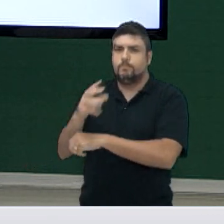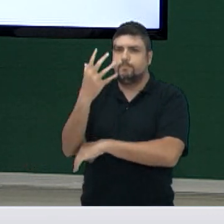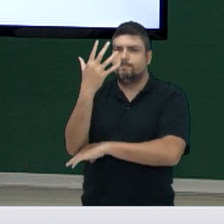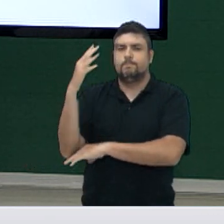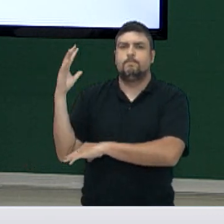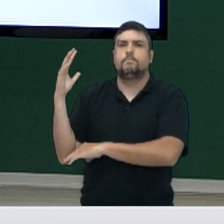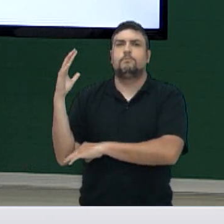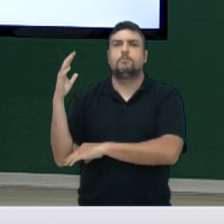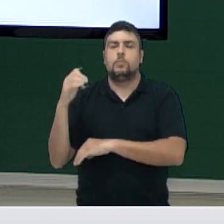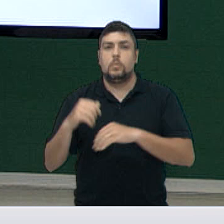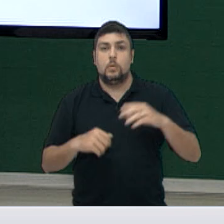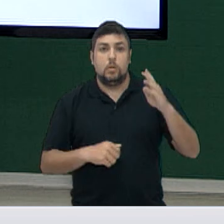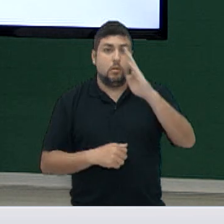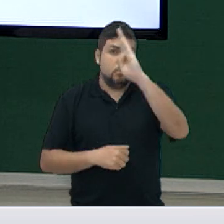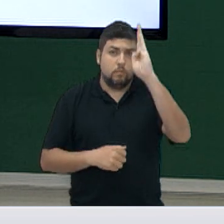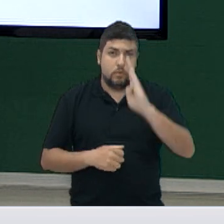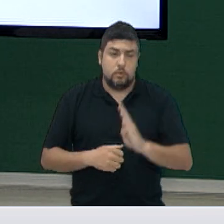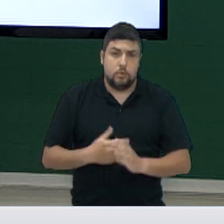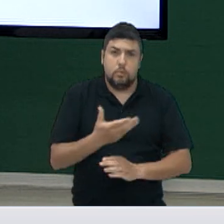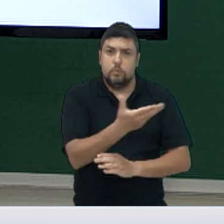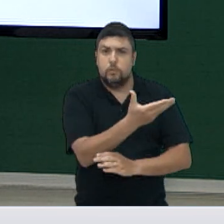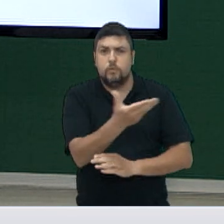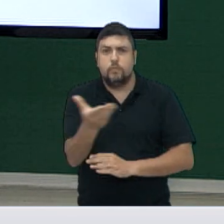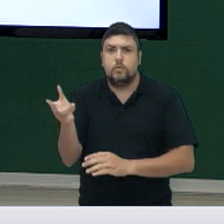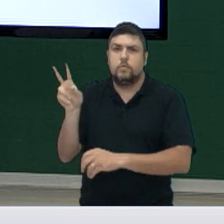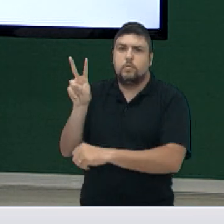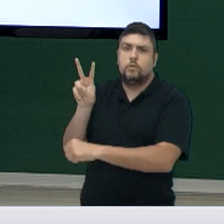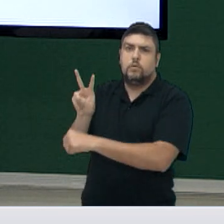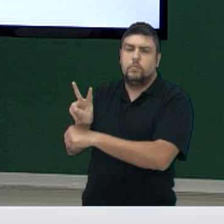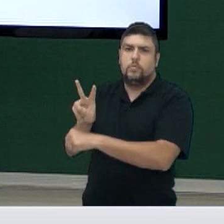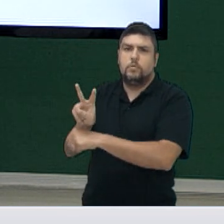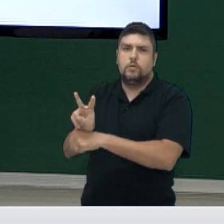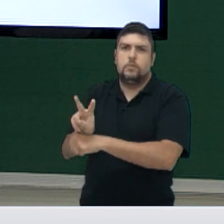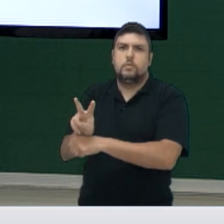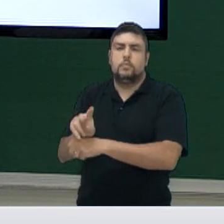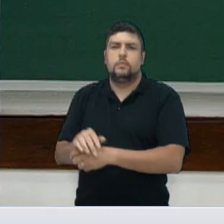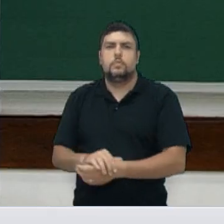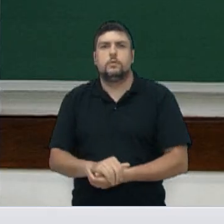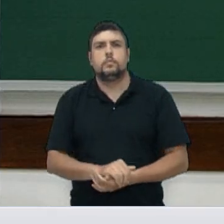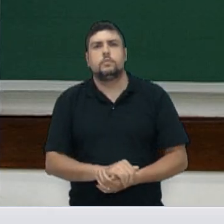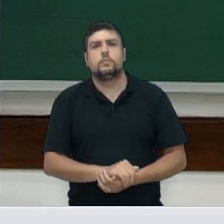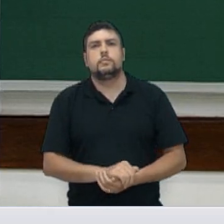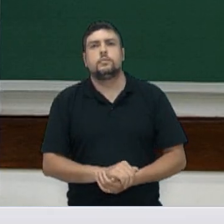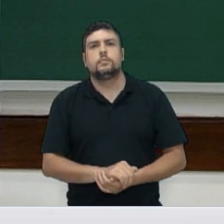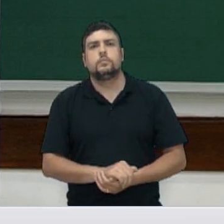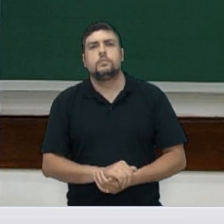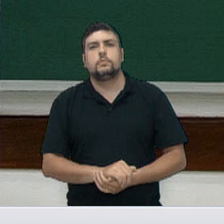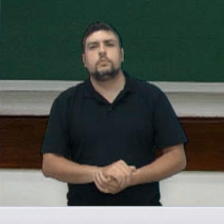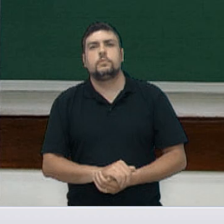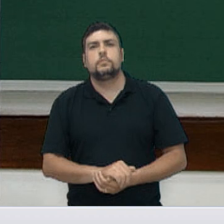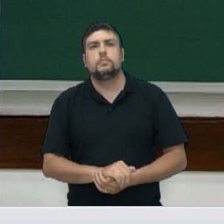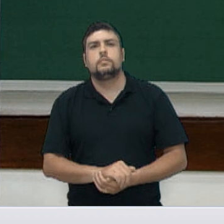O Brasil está nas mãos de vocês. Essa história nós podemos mudar. Vamos dar sequência?